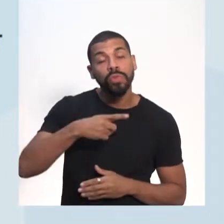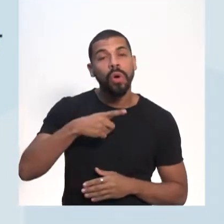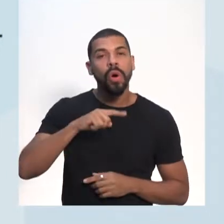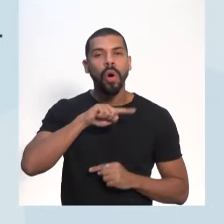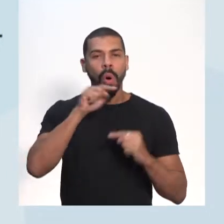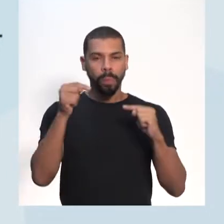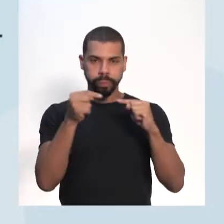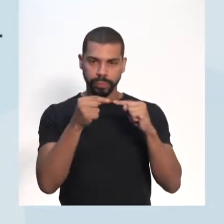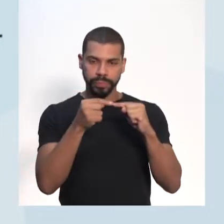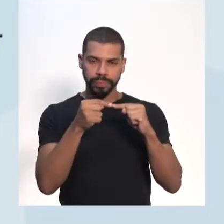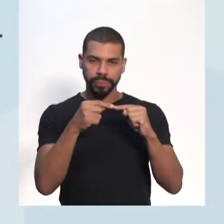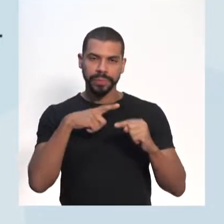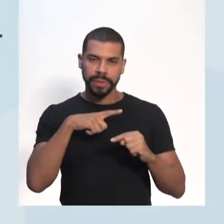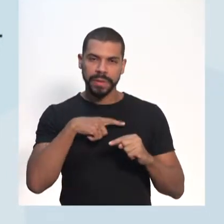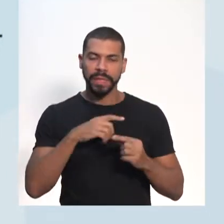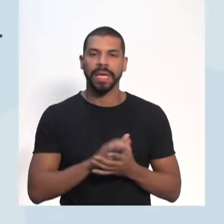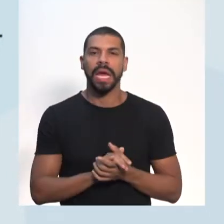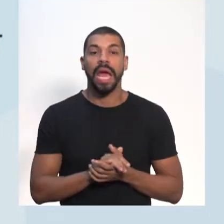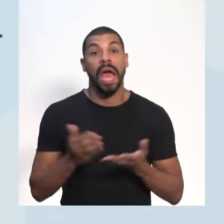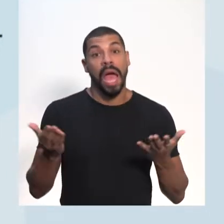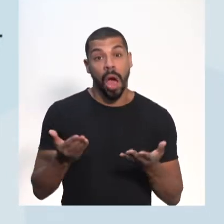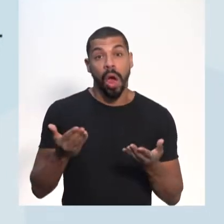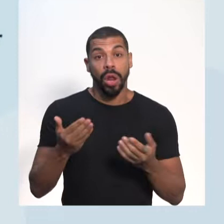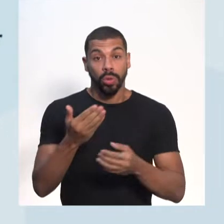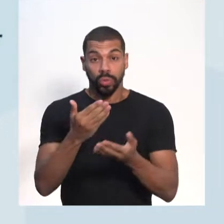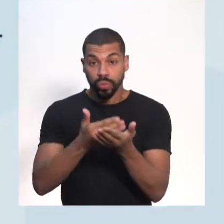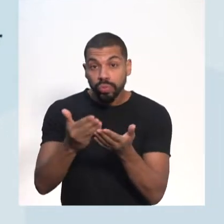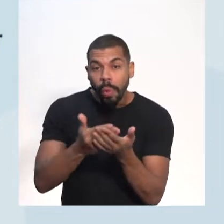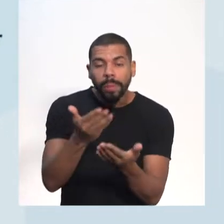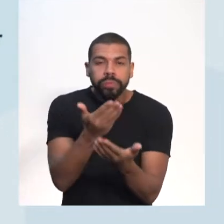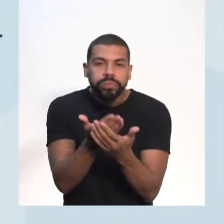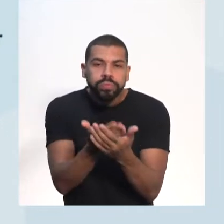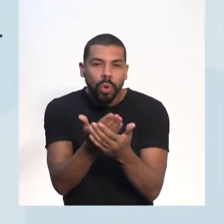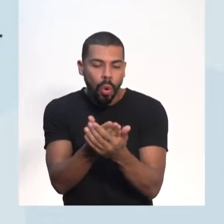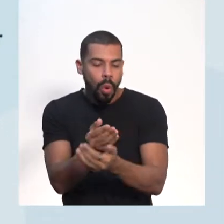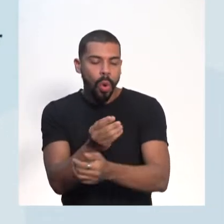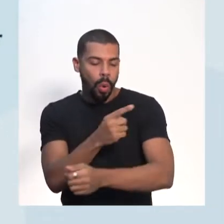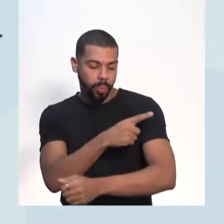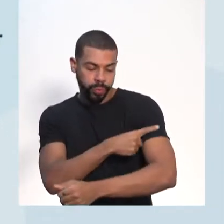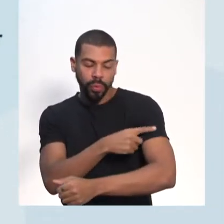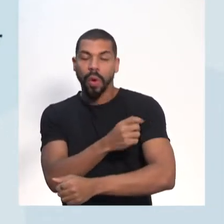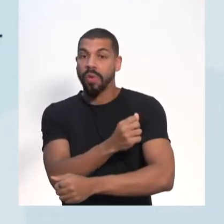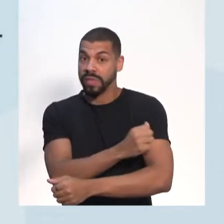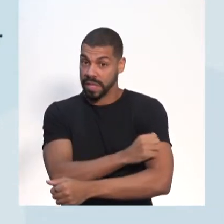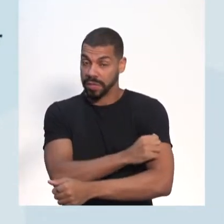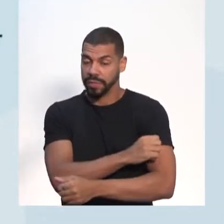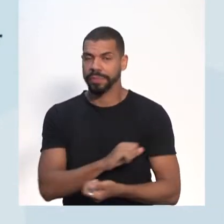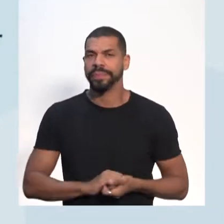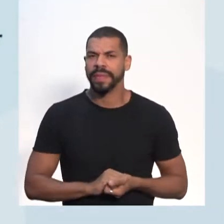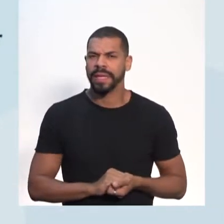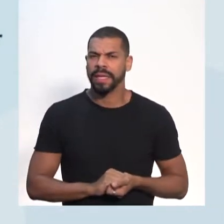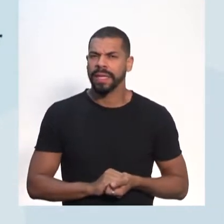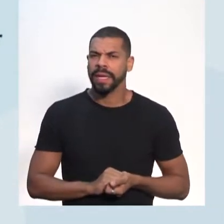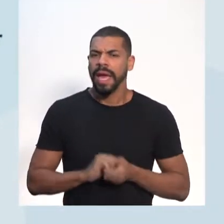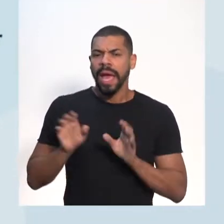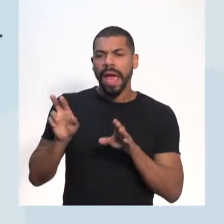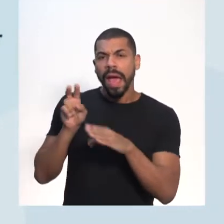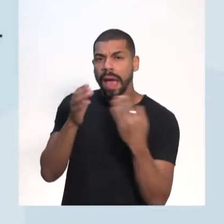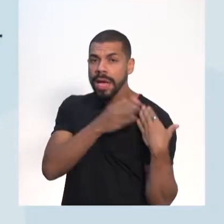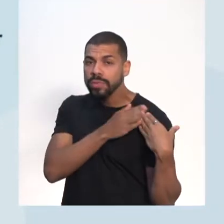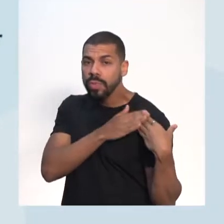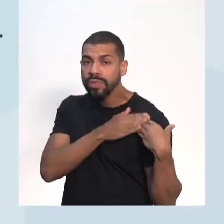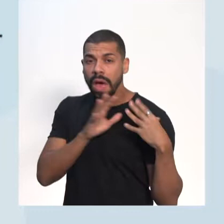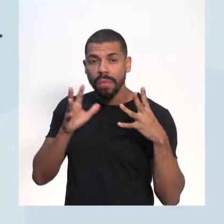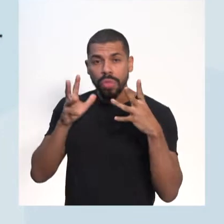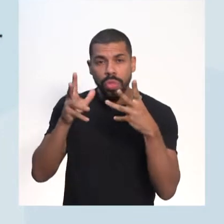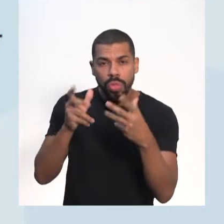assim, nós temos, no caso dos anos iniciais, a equipe que que cuida de todos os